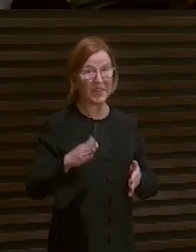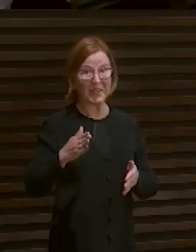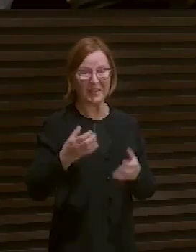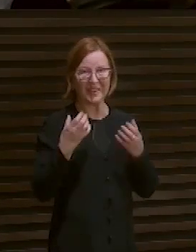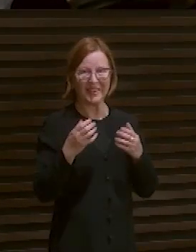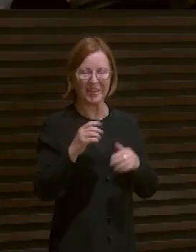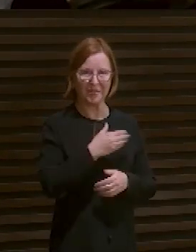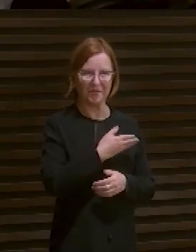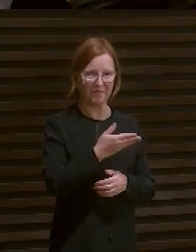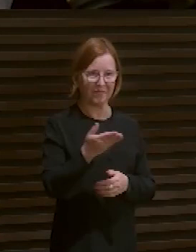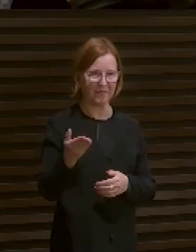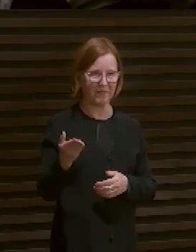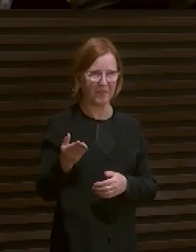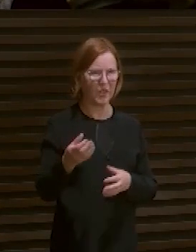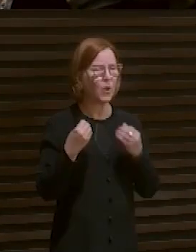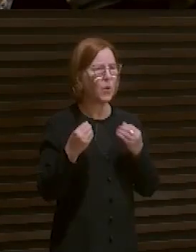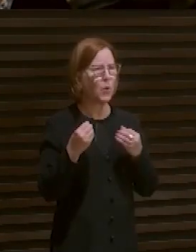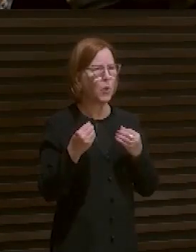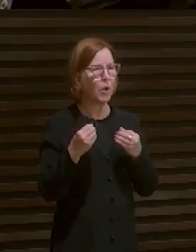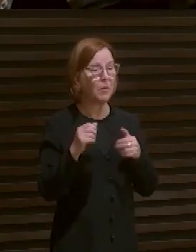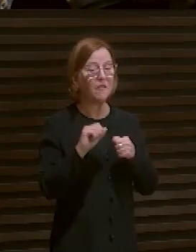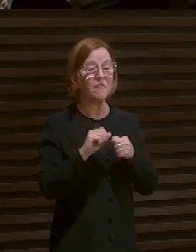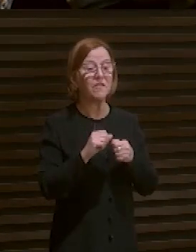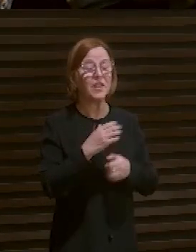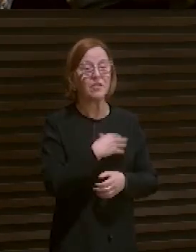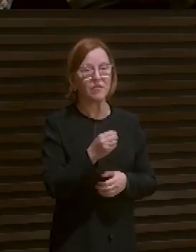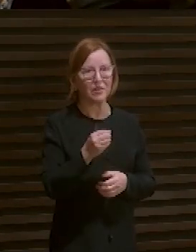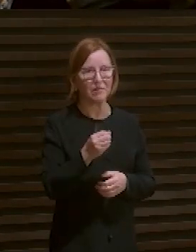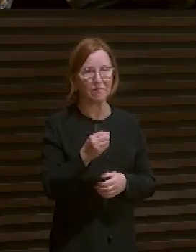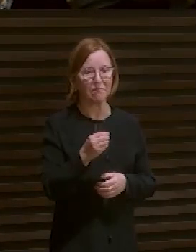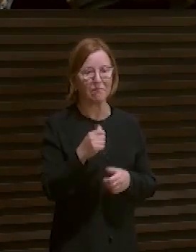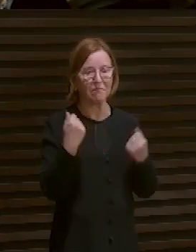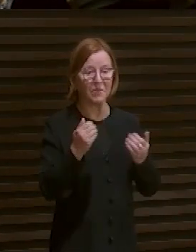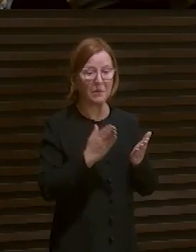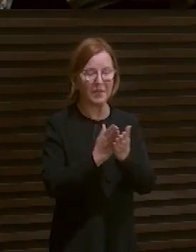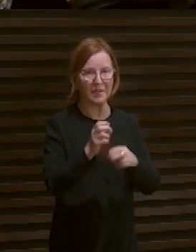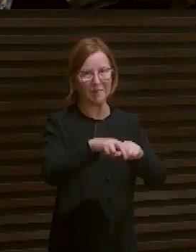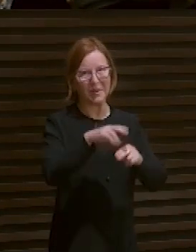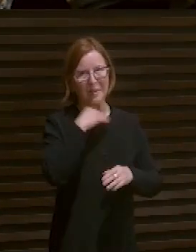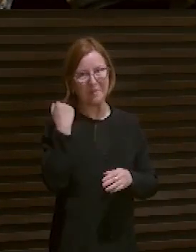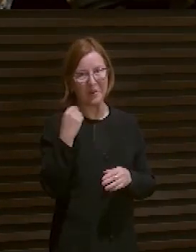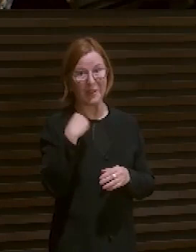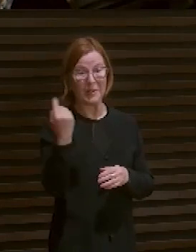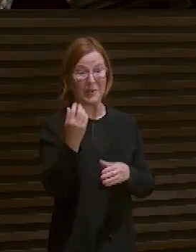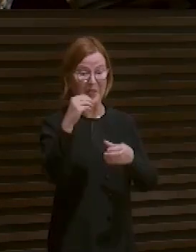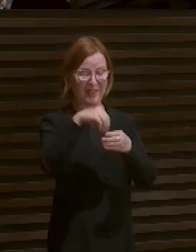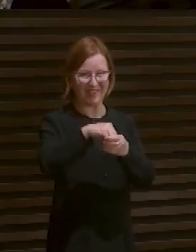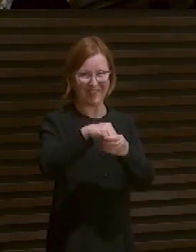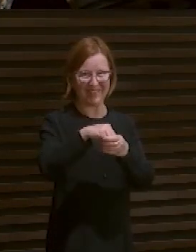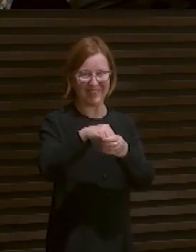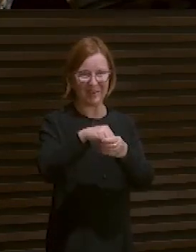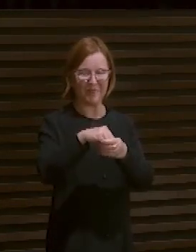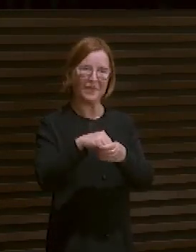queria que você... Como é que ele fez filhos? Ele teve que passar pela morte para nos incluir no pacote,